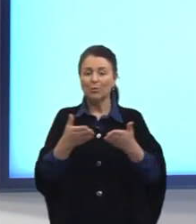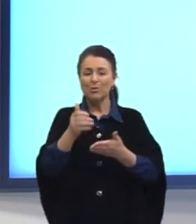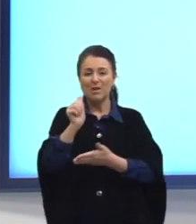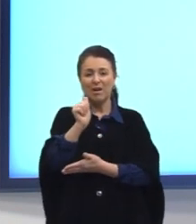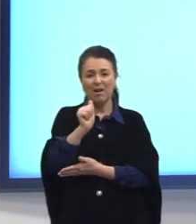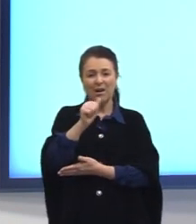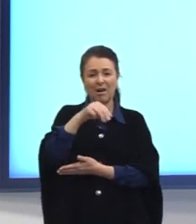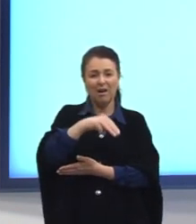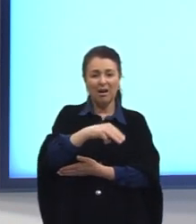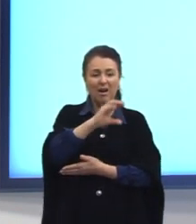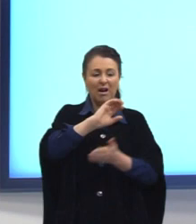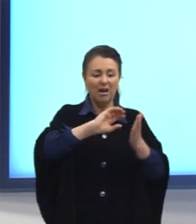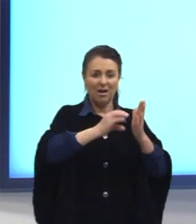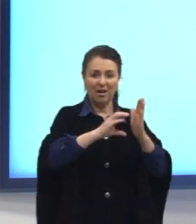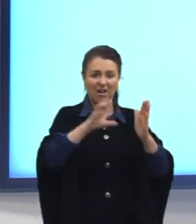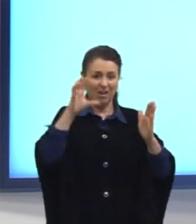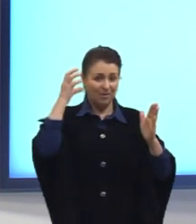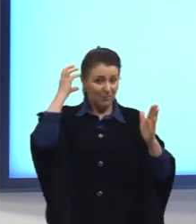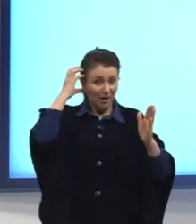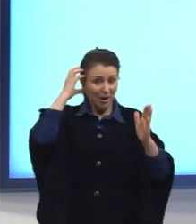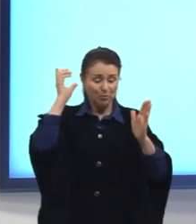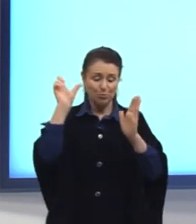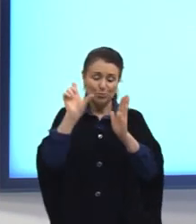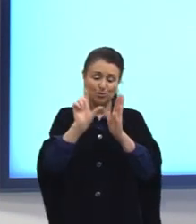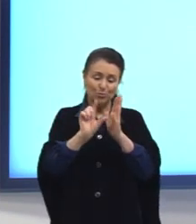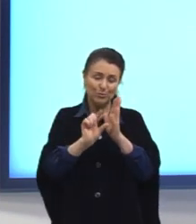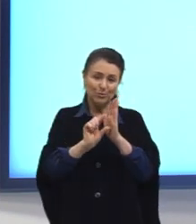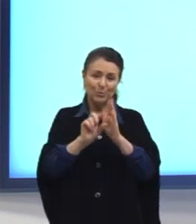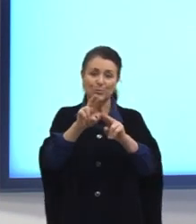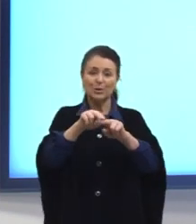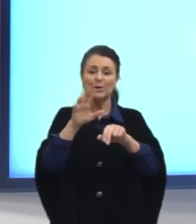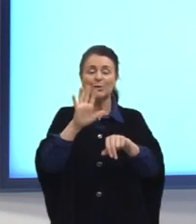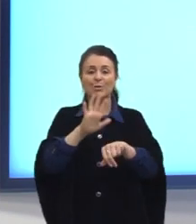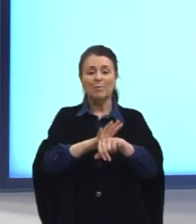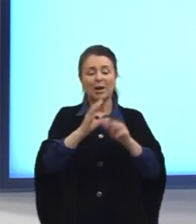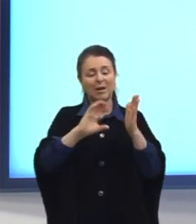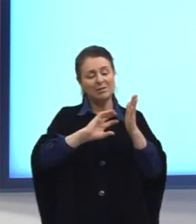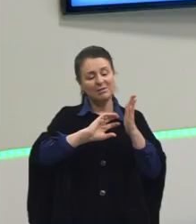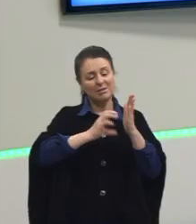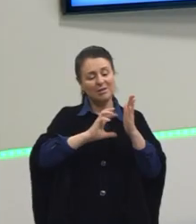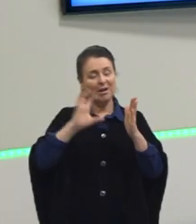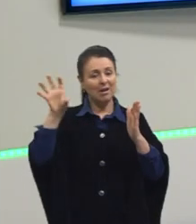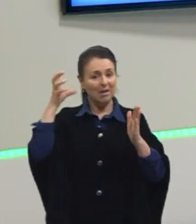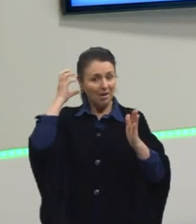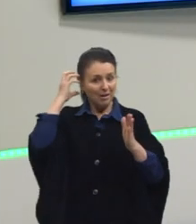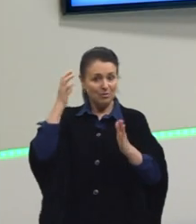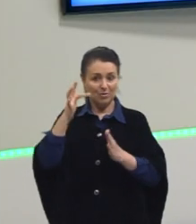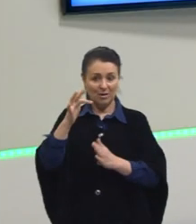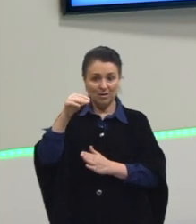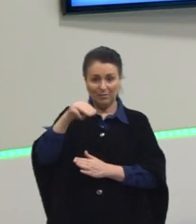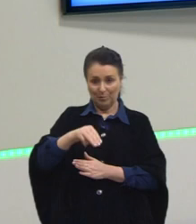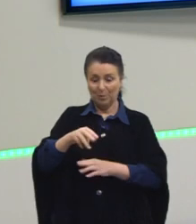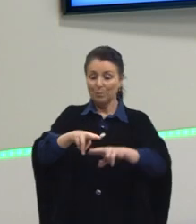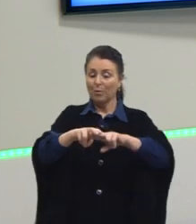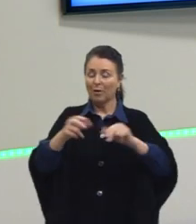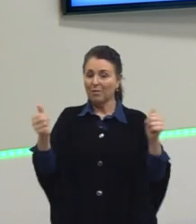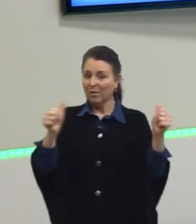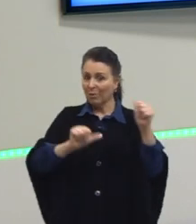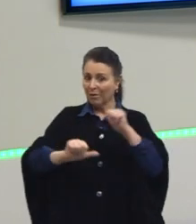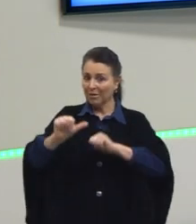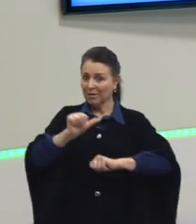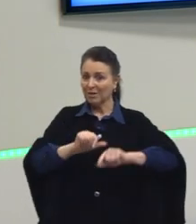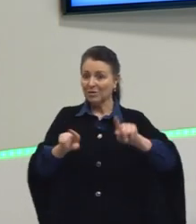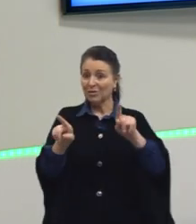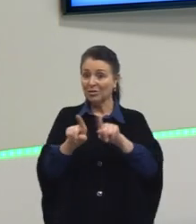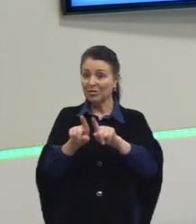AM né estão diminuindo por isso que a gente tem mais FM tá pela questão da qualidade e também pela